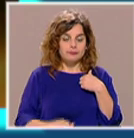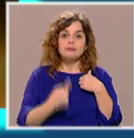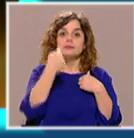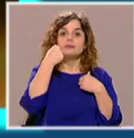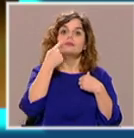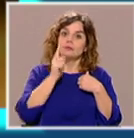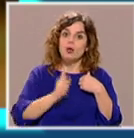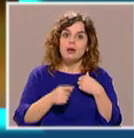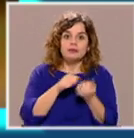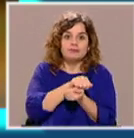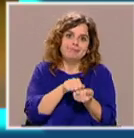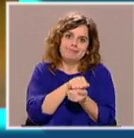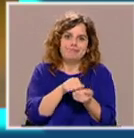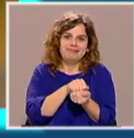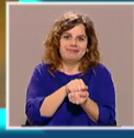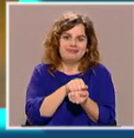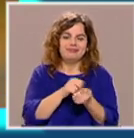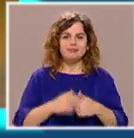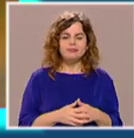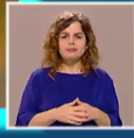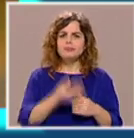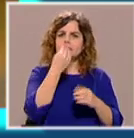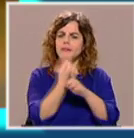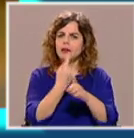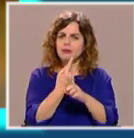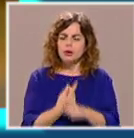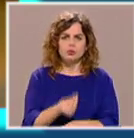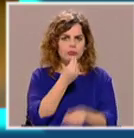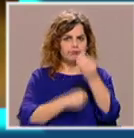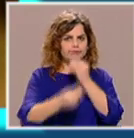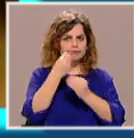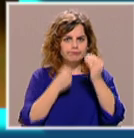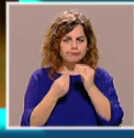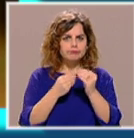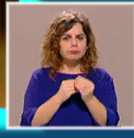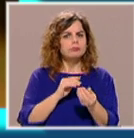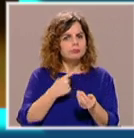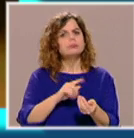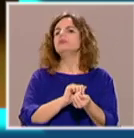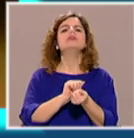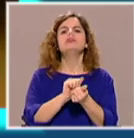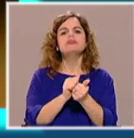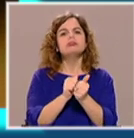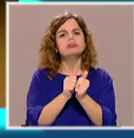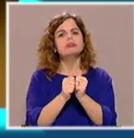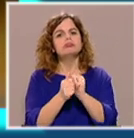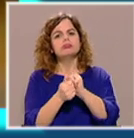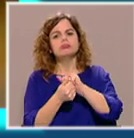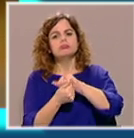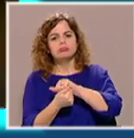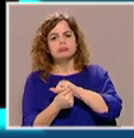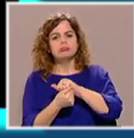digestão começa. Os alimentos ingeridos sofrem transformações físicas e químicas.